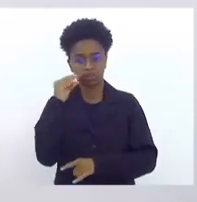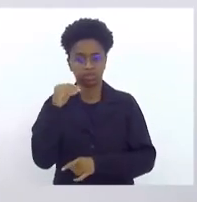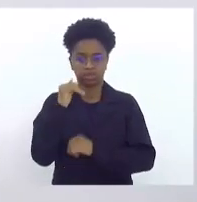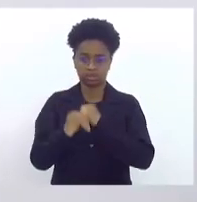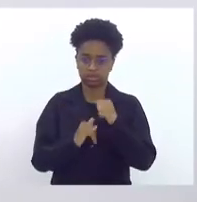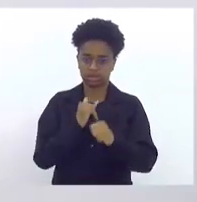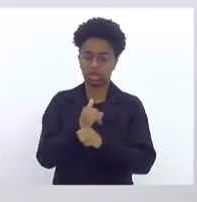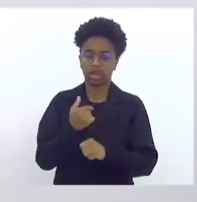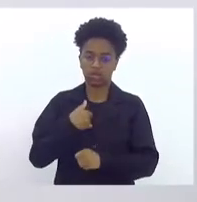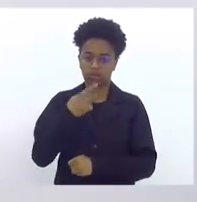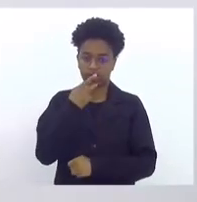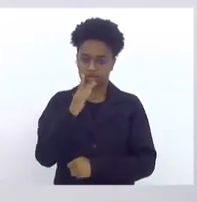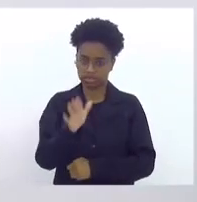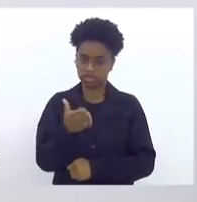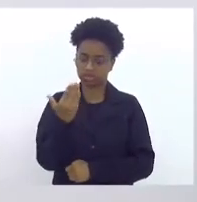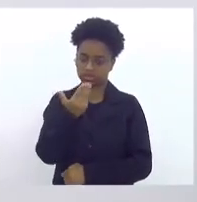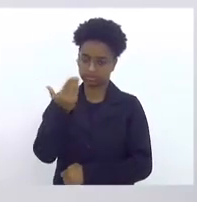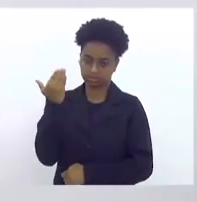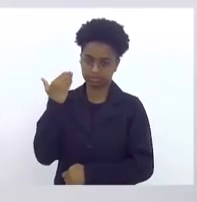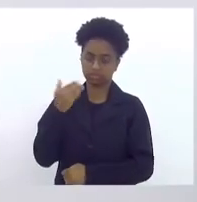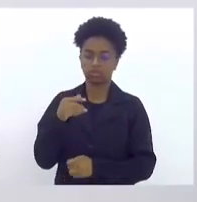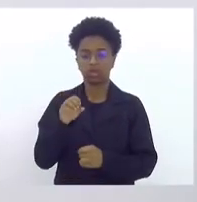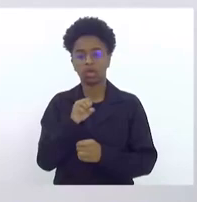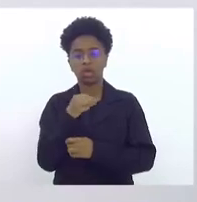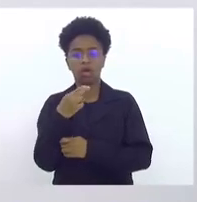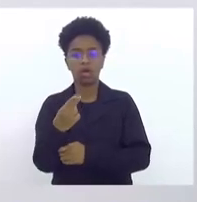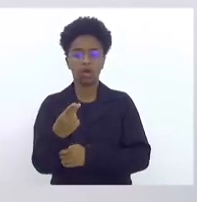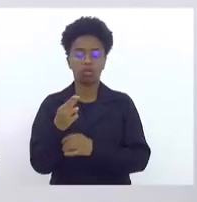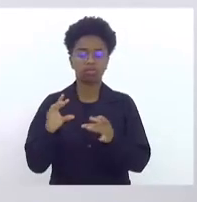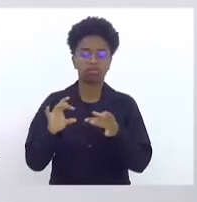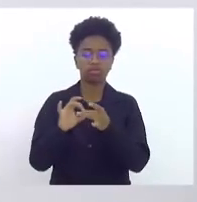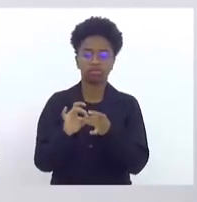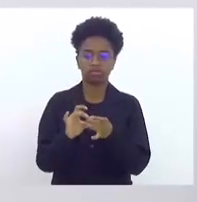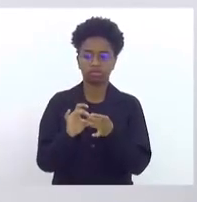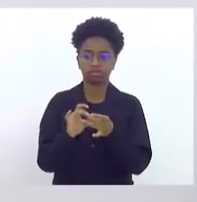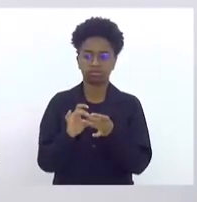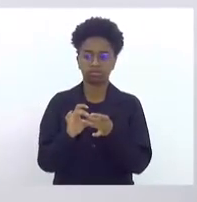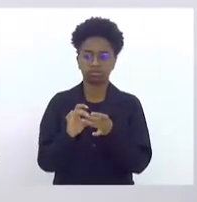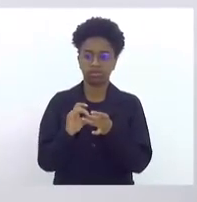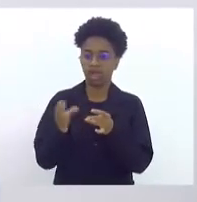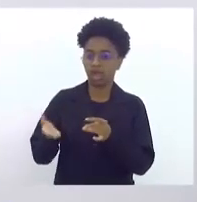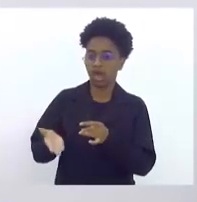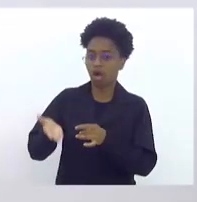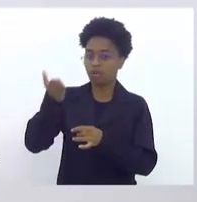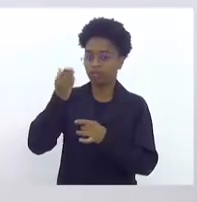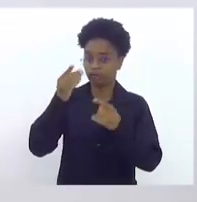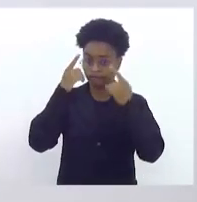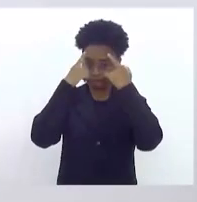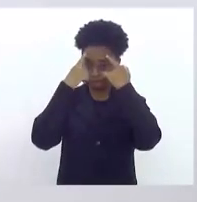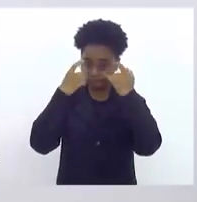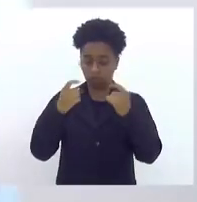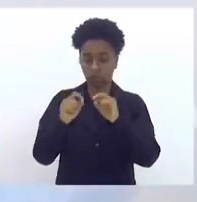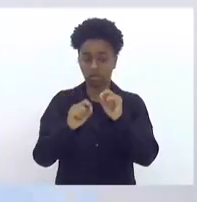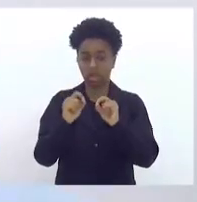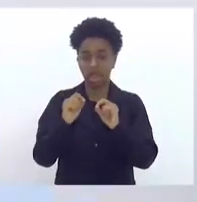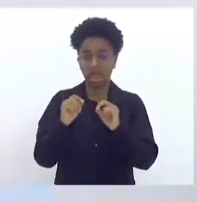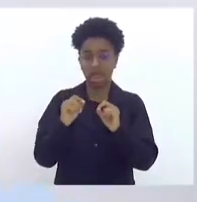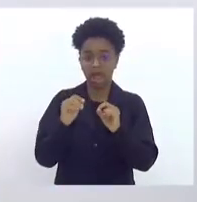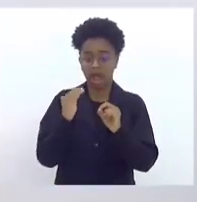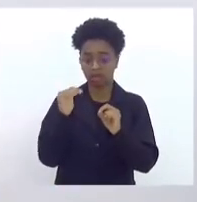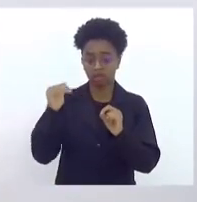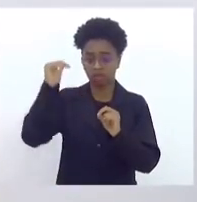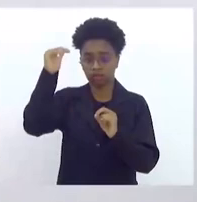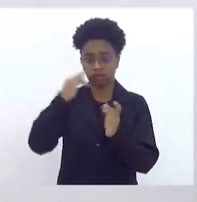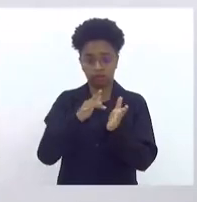na CPI passado o que está intimamente ligado ao aumento do número de casos que é quando um adulto se faz